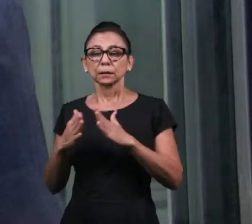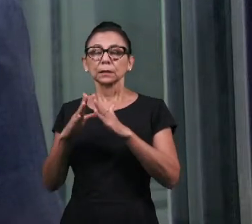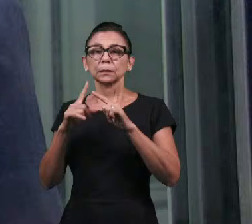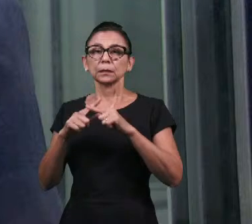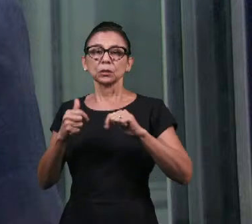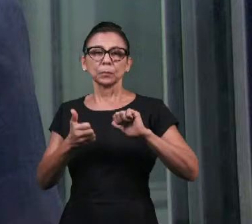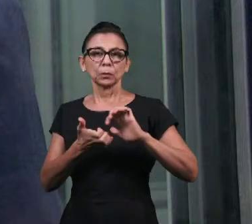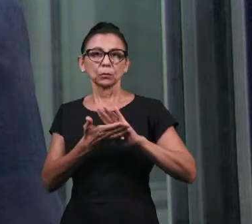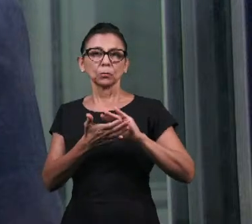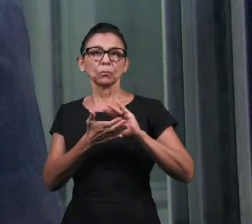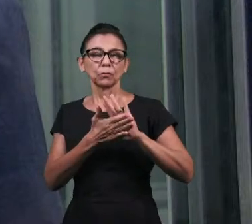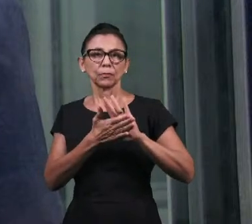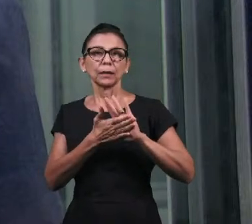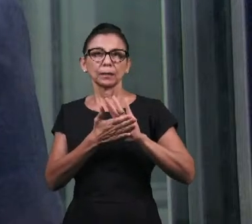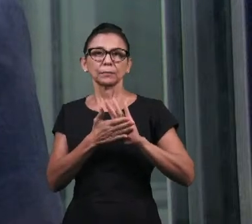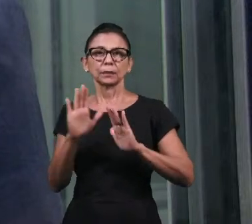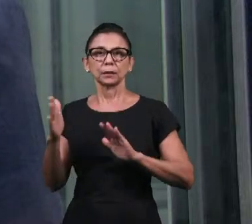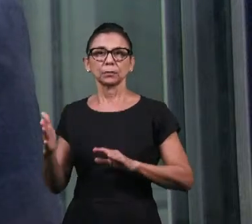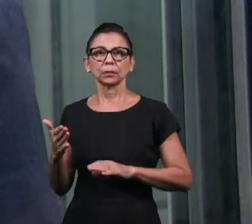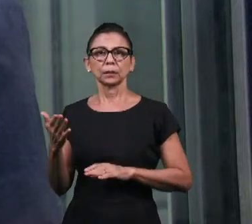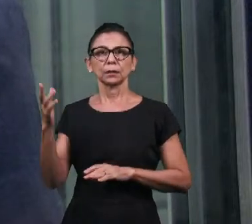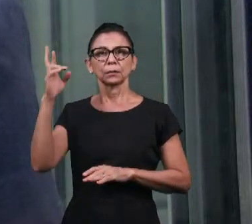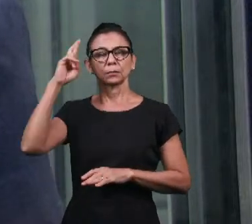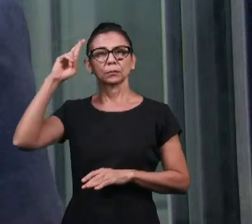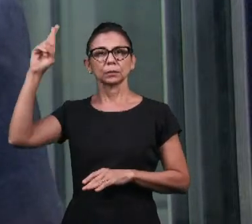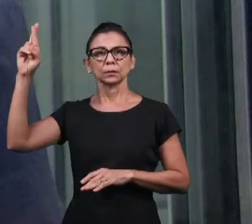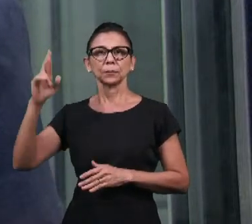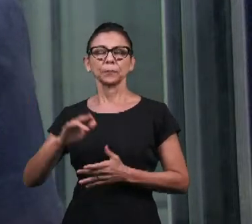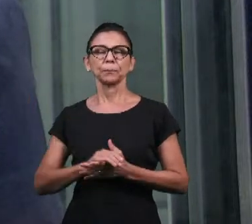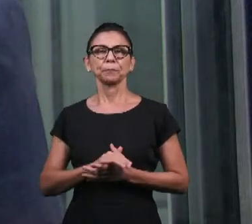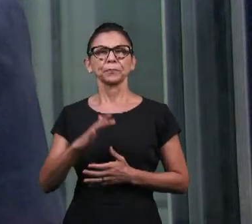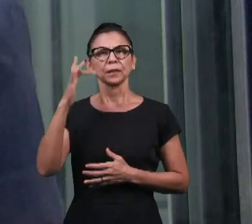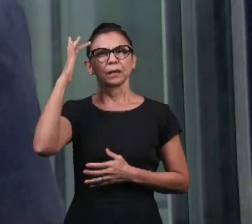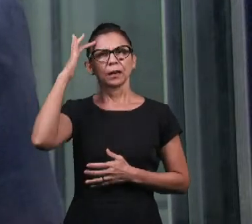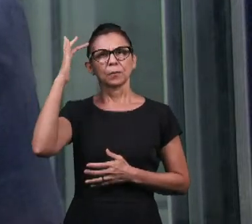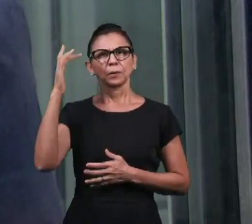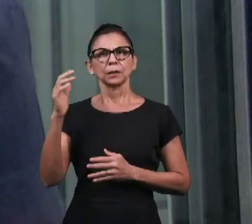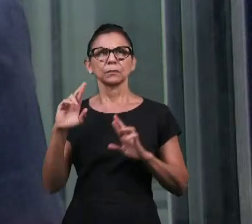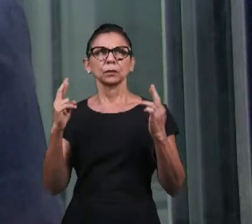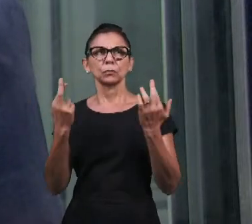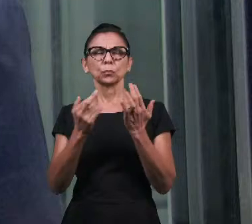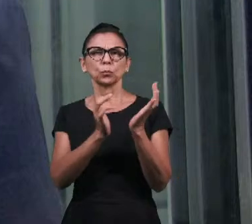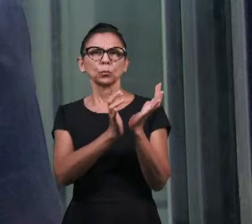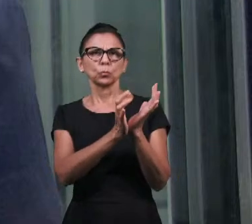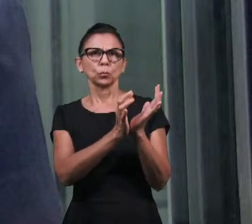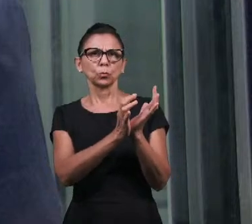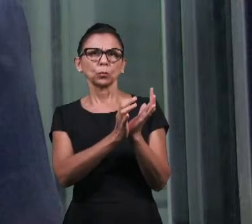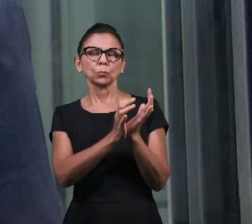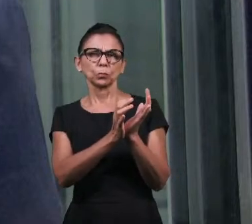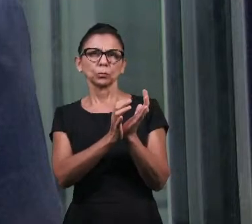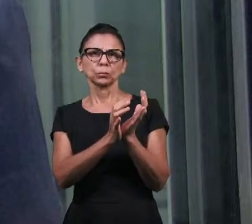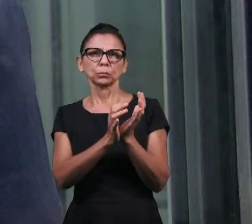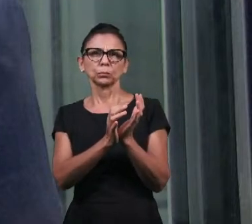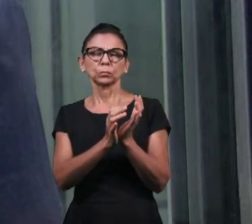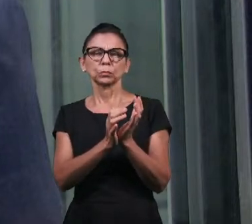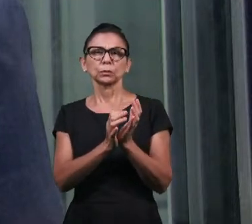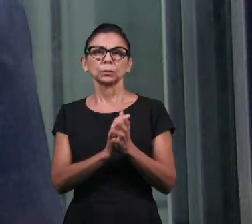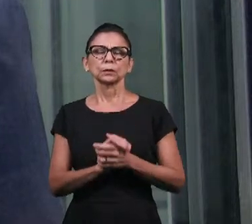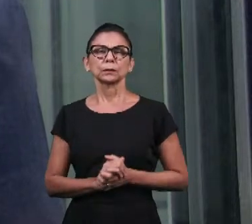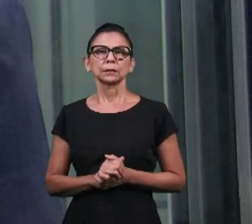teremos uma reunião com um grupo da igreja, na segunda-feira, uma reunião com os jovens do nosso